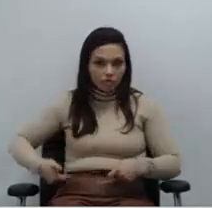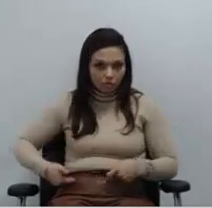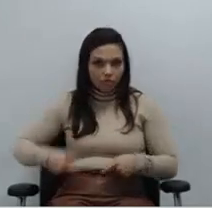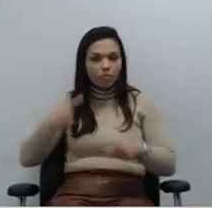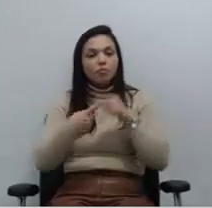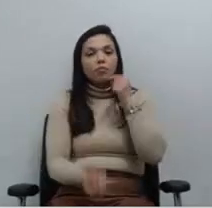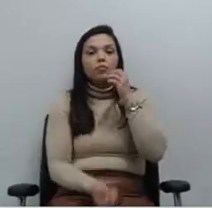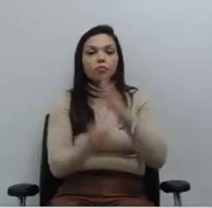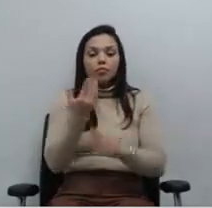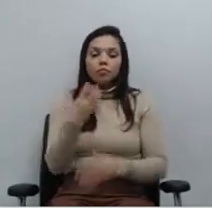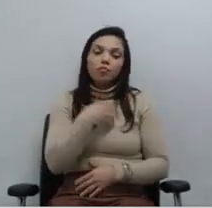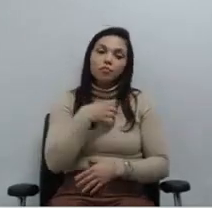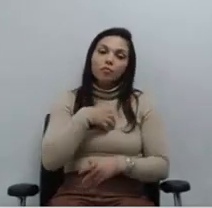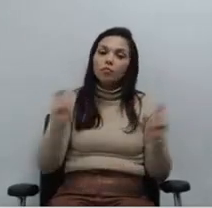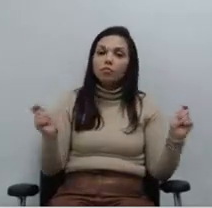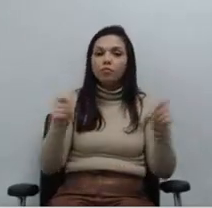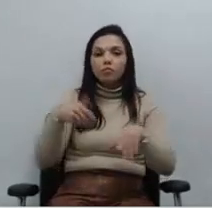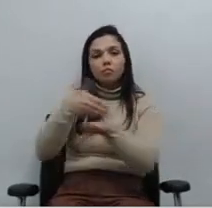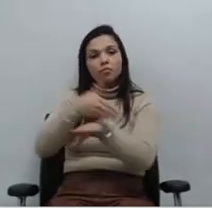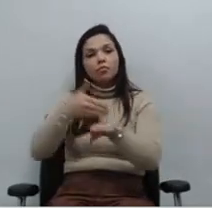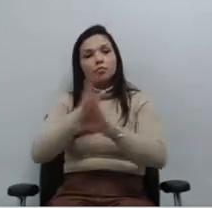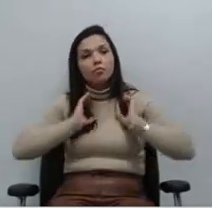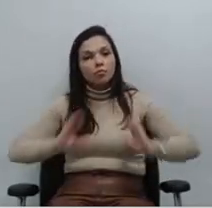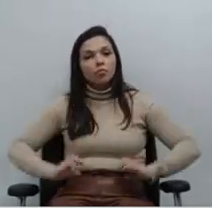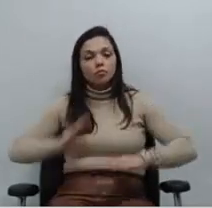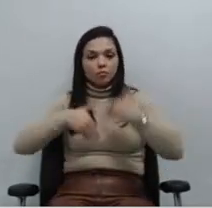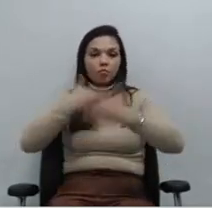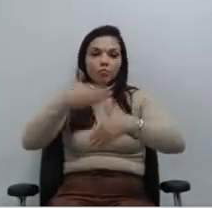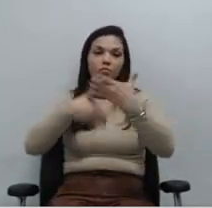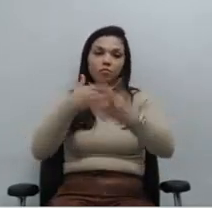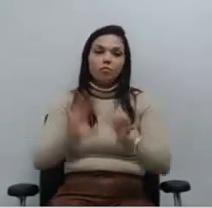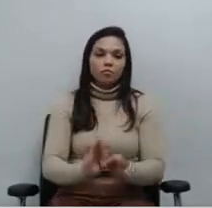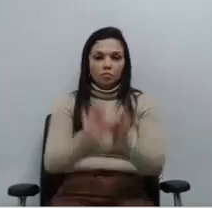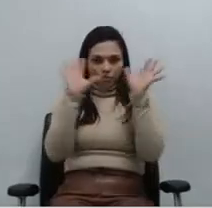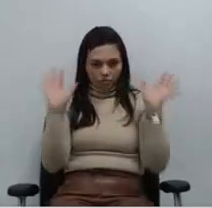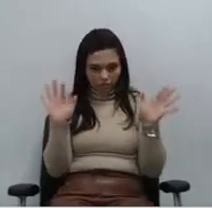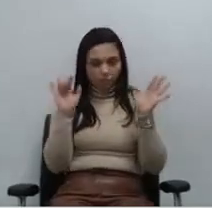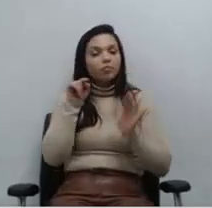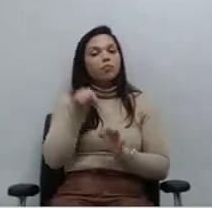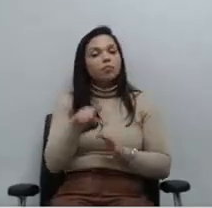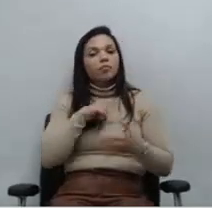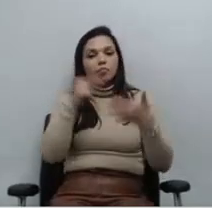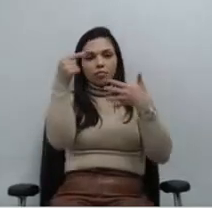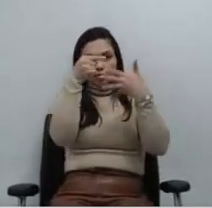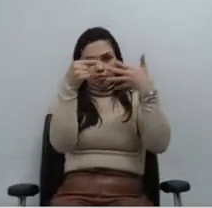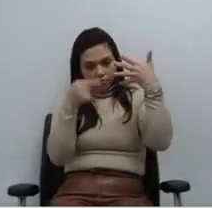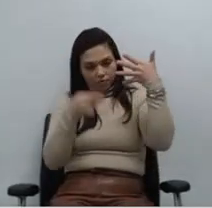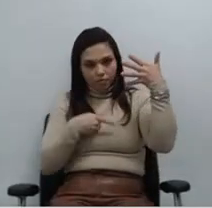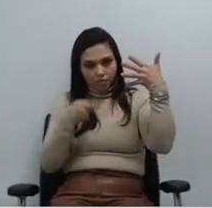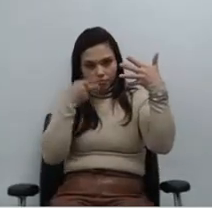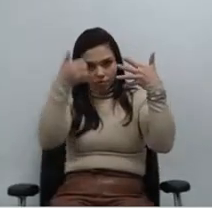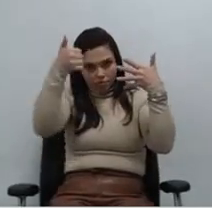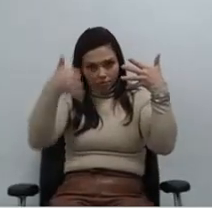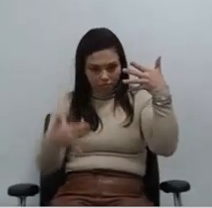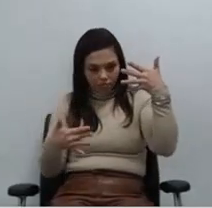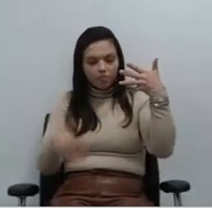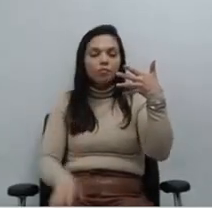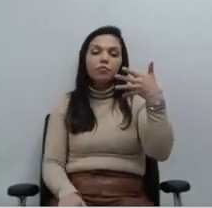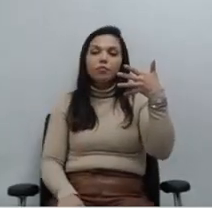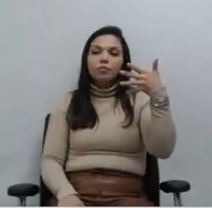introduziu forma direta de participação dos cidadãos em processos democráticos. Aqui eu cito alguns dispositivos relacionados à